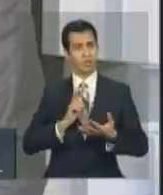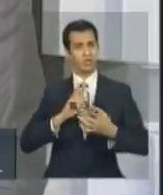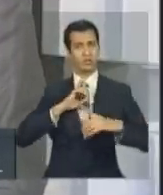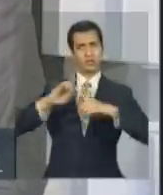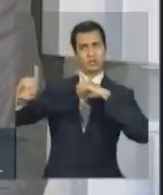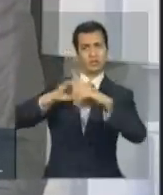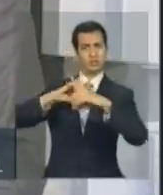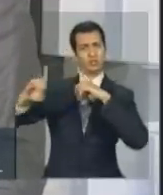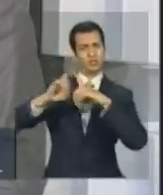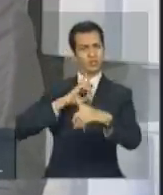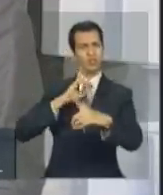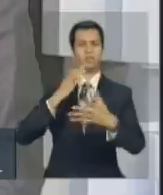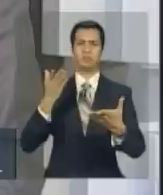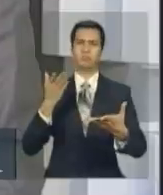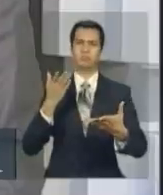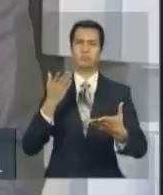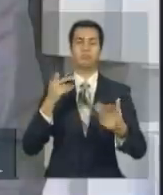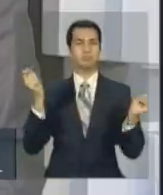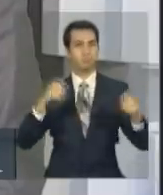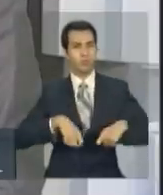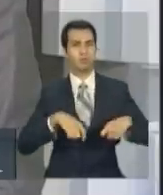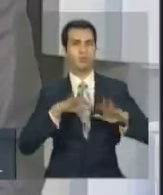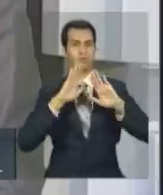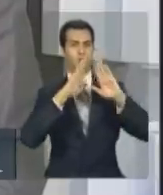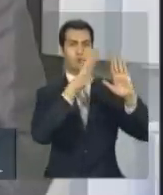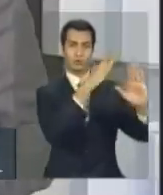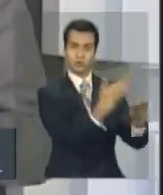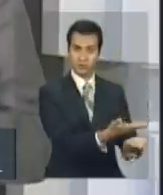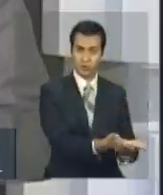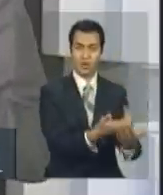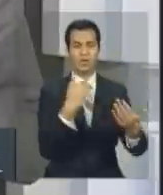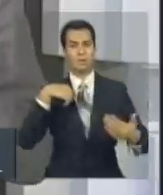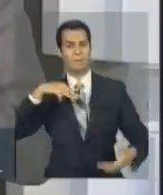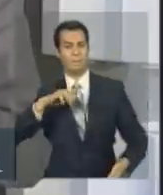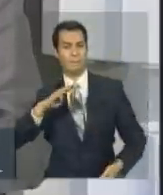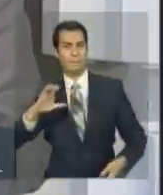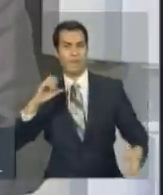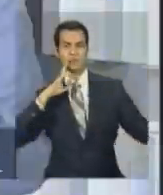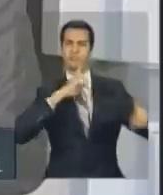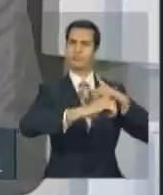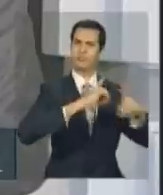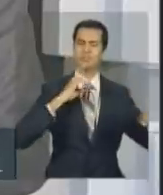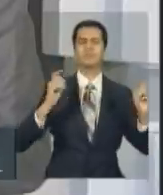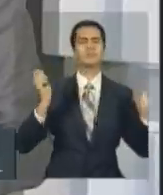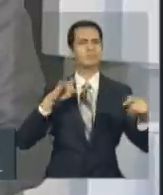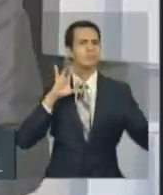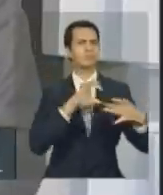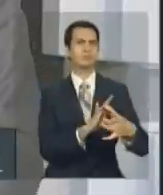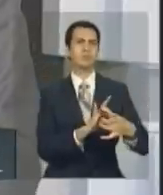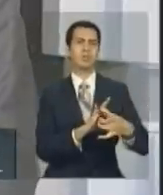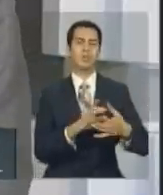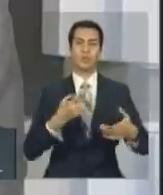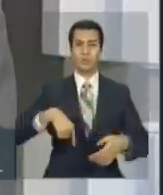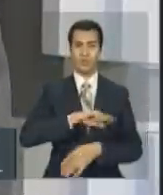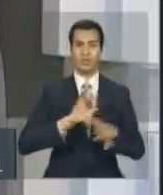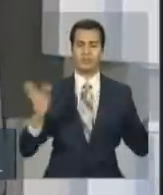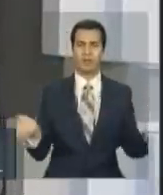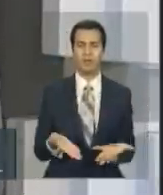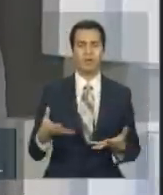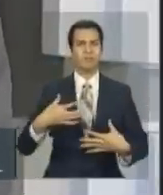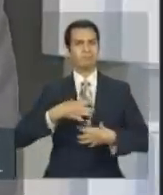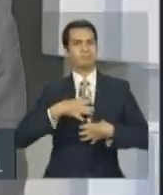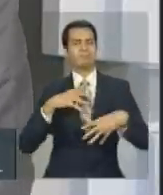escola tem nos enriquecido demais. A gente tem visões vêm sendo alteradas a partir